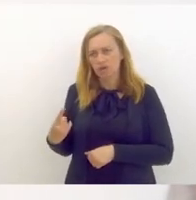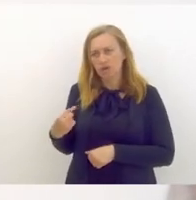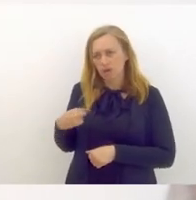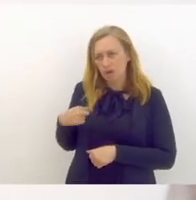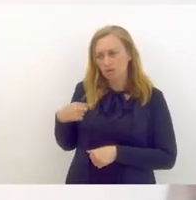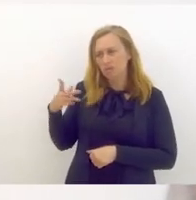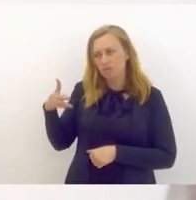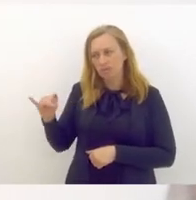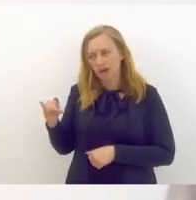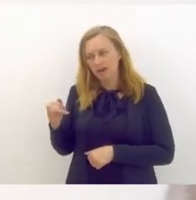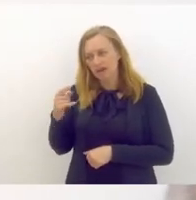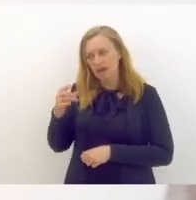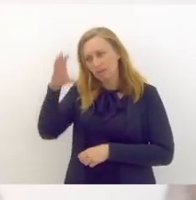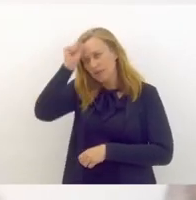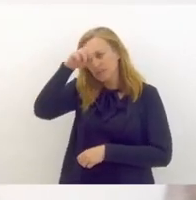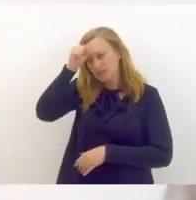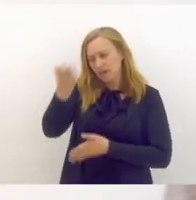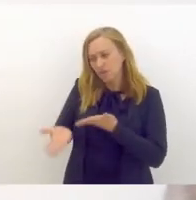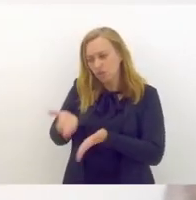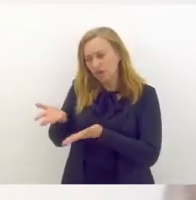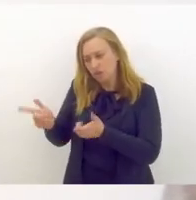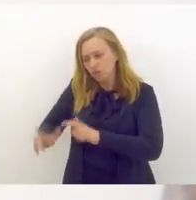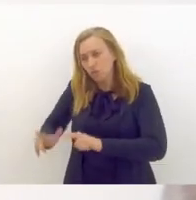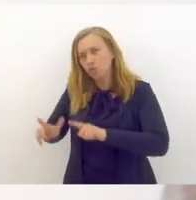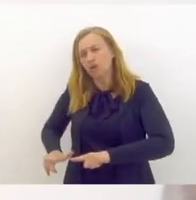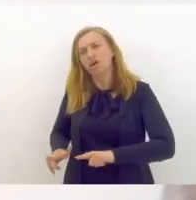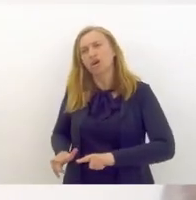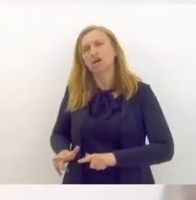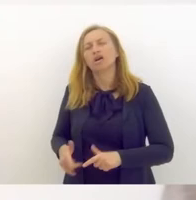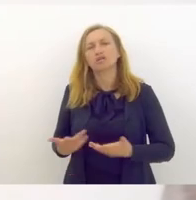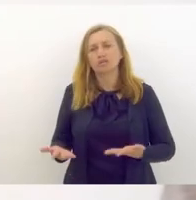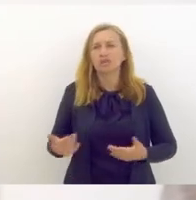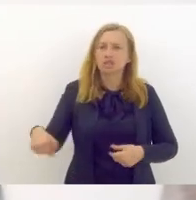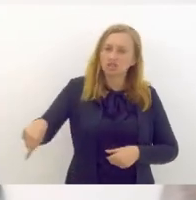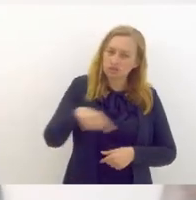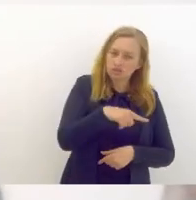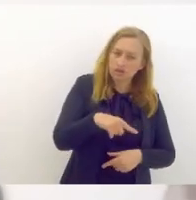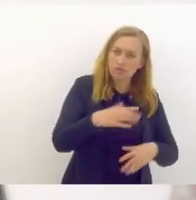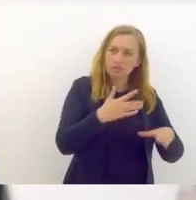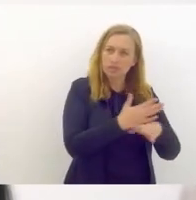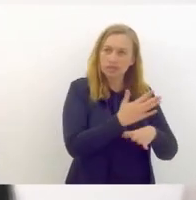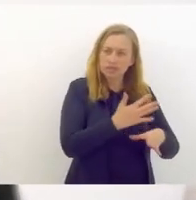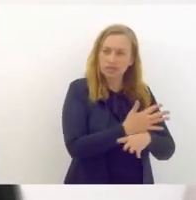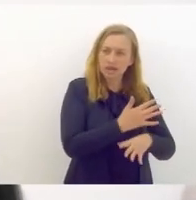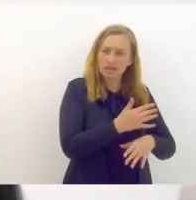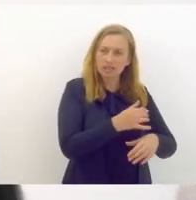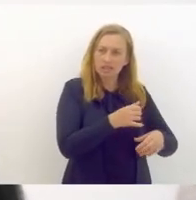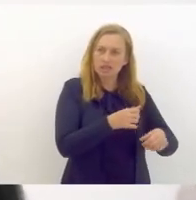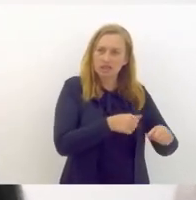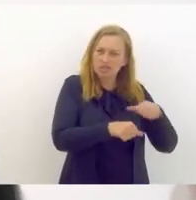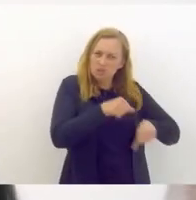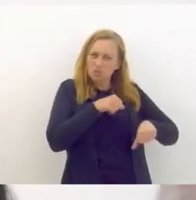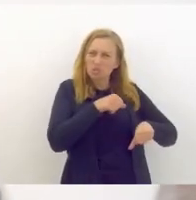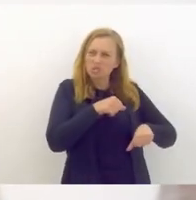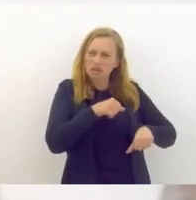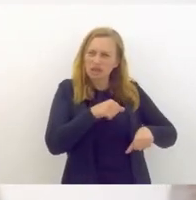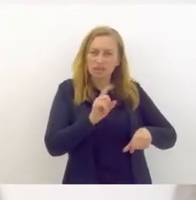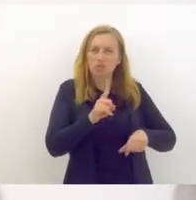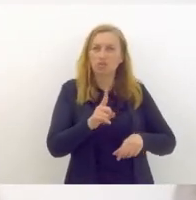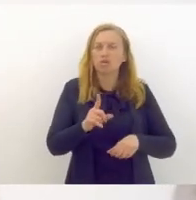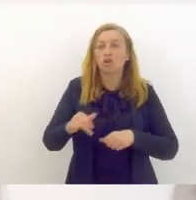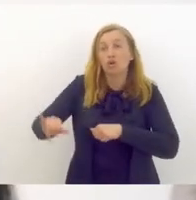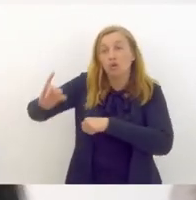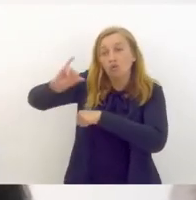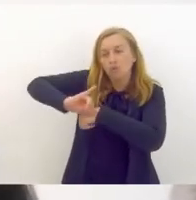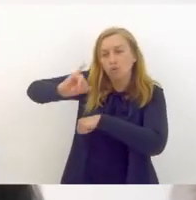tinha que cuidar daquilo, senão a gente ia morrer. E parece que a gente veio para a cidade e quer fazer uma inversão. Mas eu quero só... Volta Redonda, ela tem